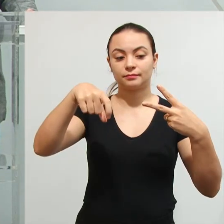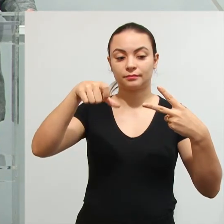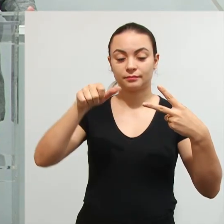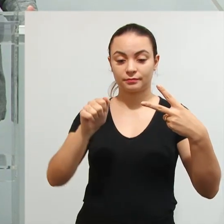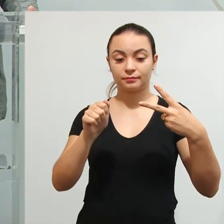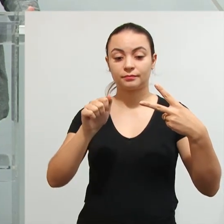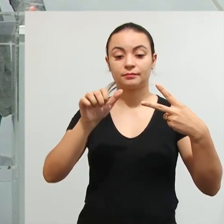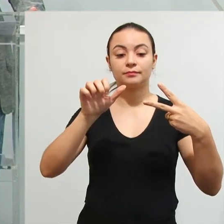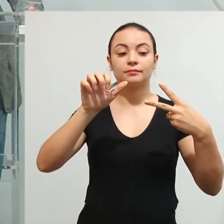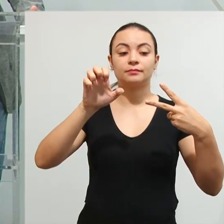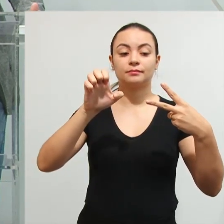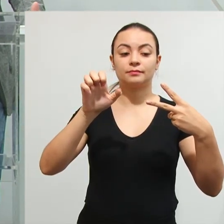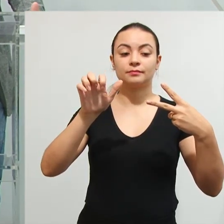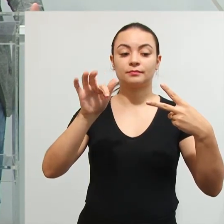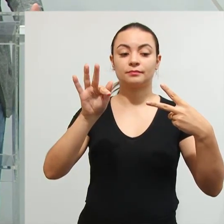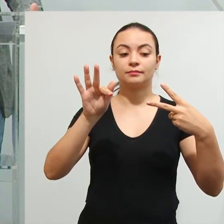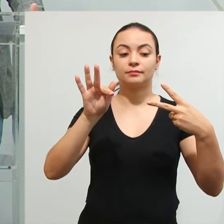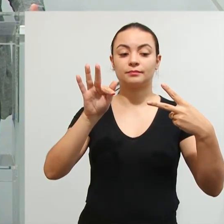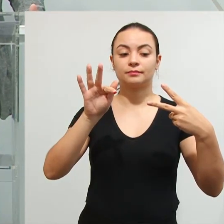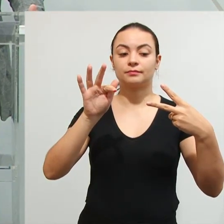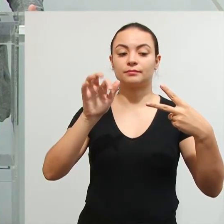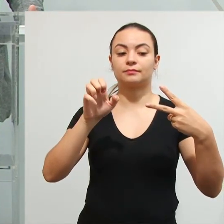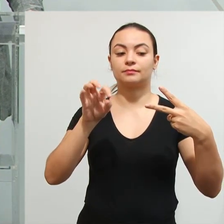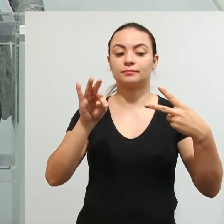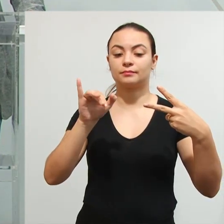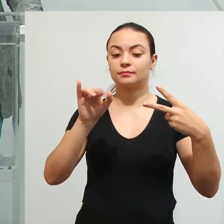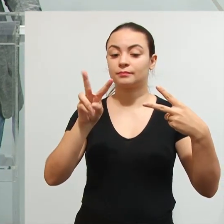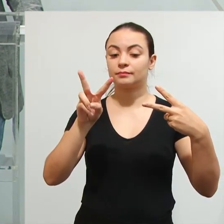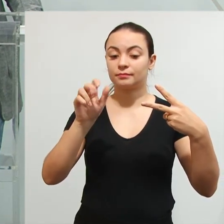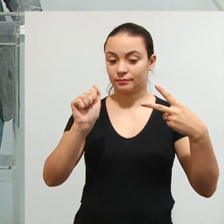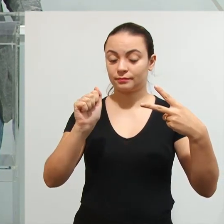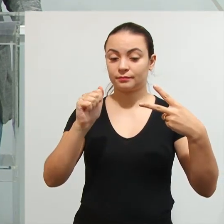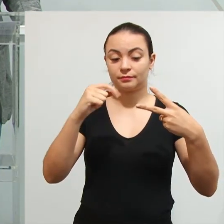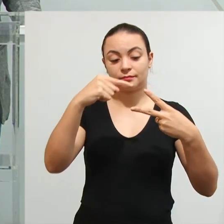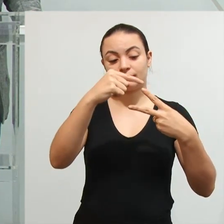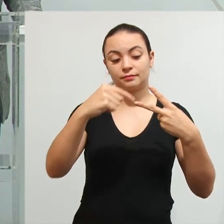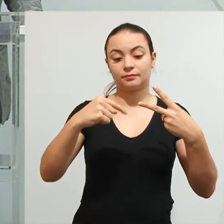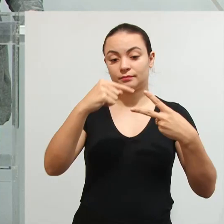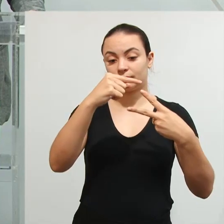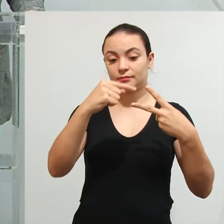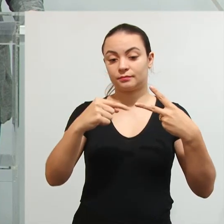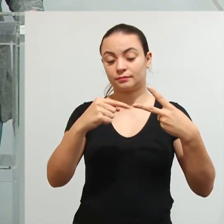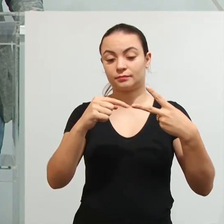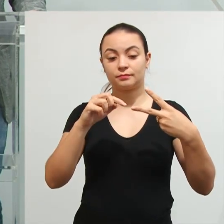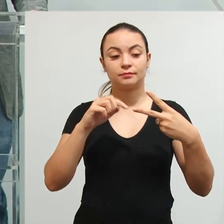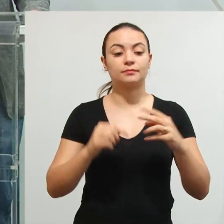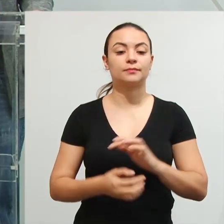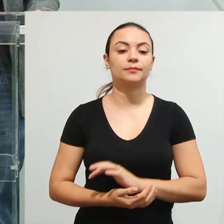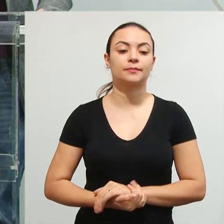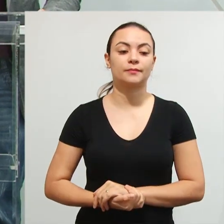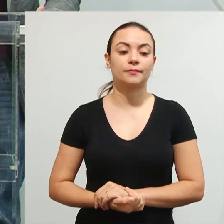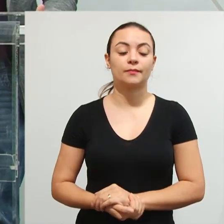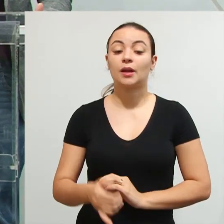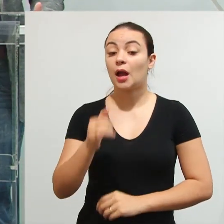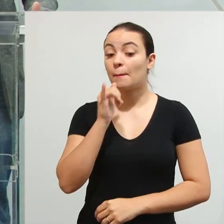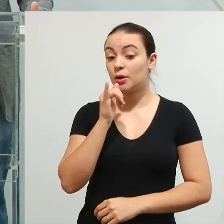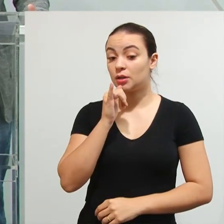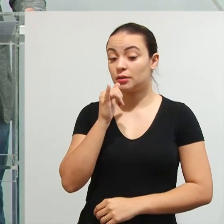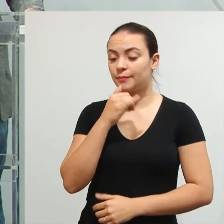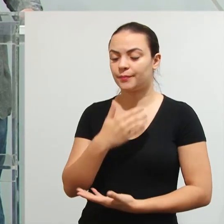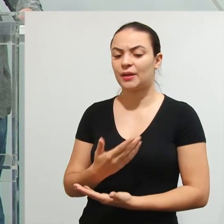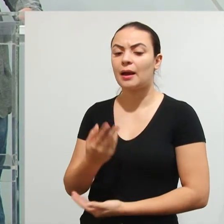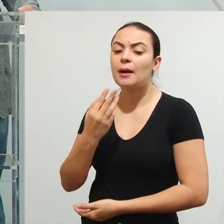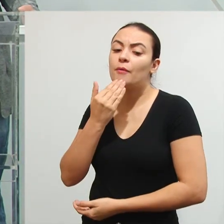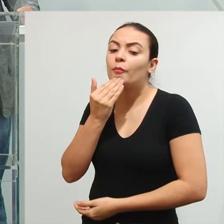financiamento imobiliário lá no site da Caixa Econômica Federal vai ser apresentado para vocês duas taxas a taxa